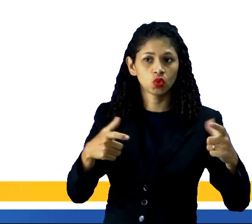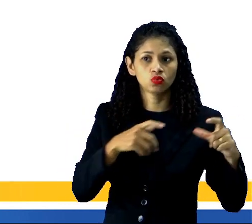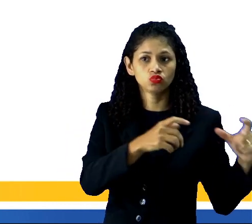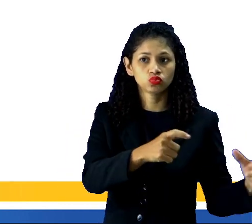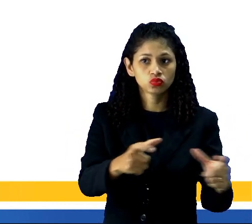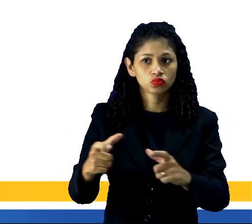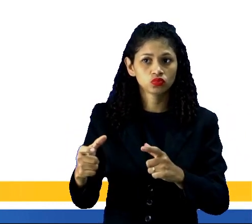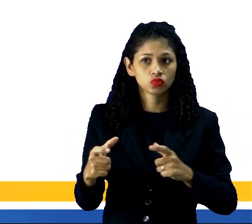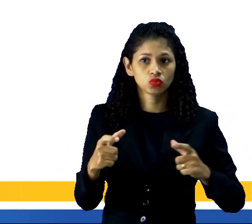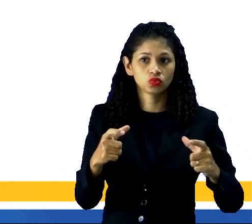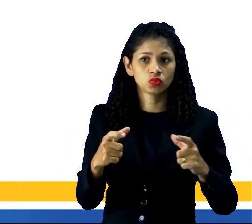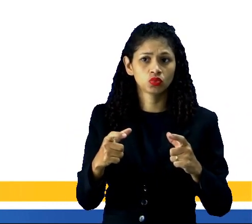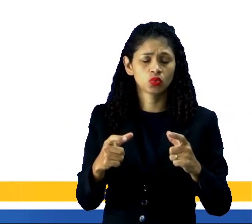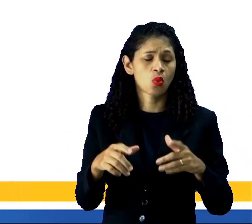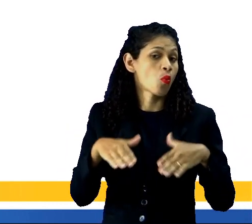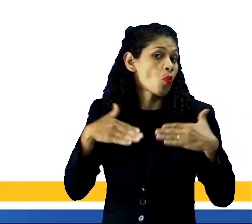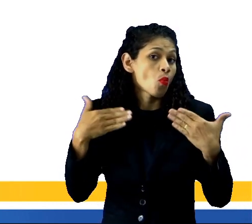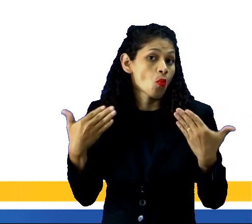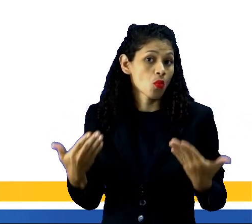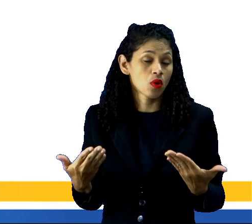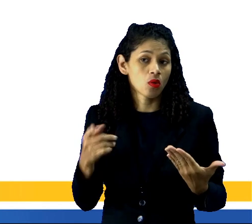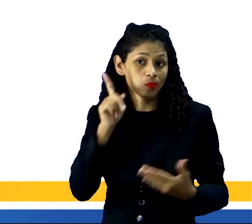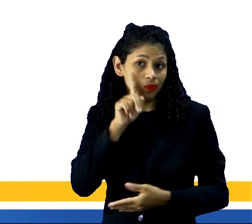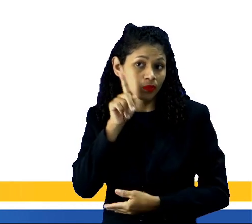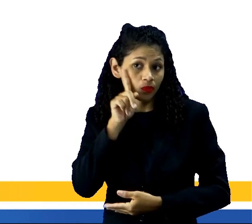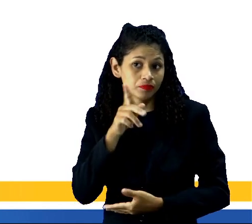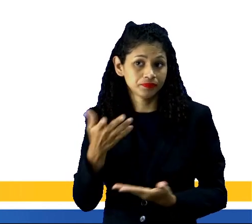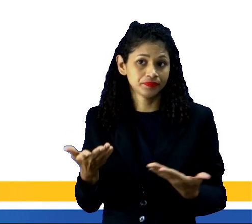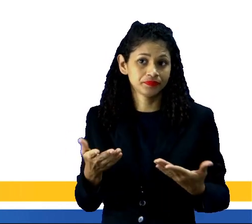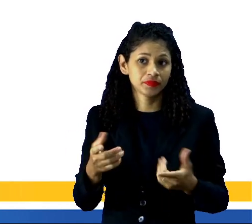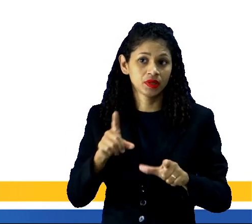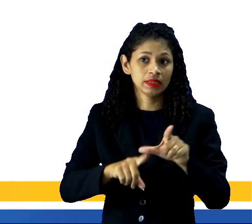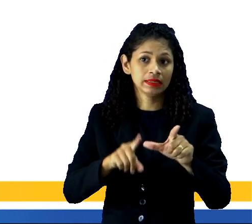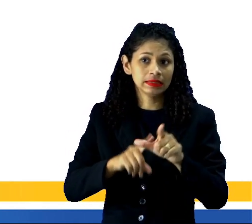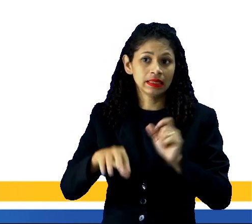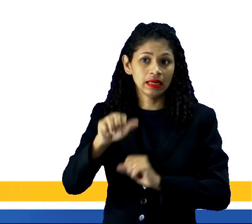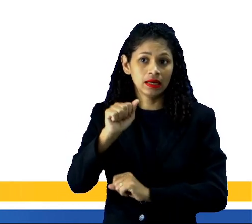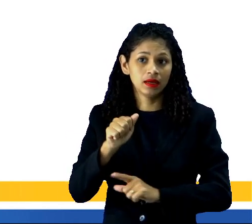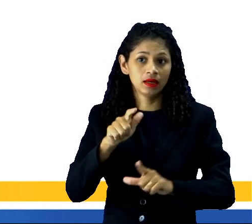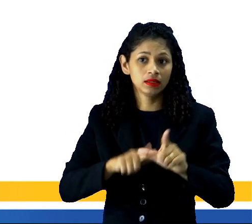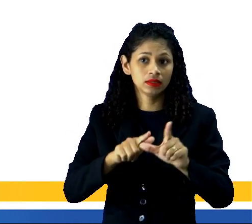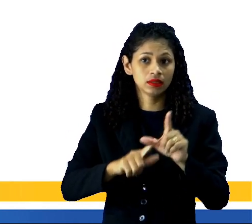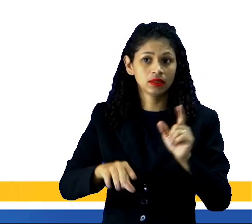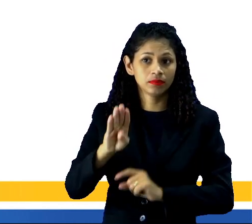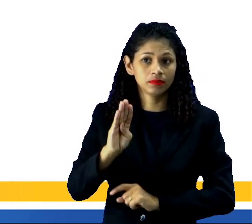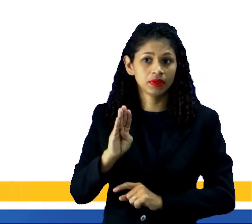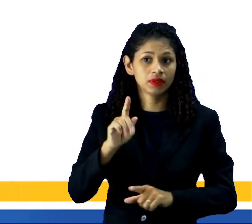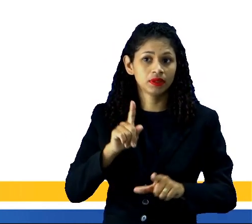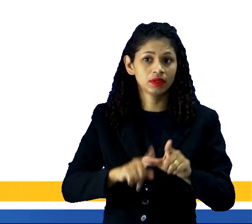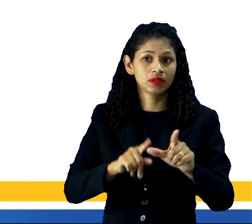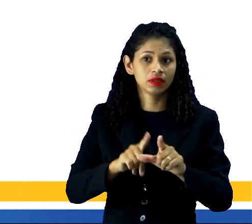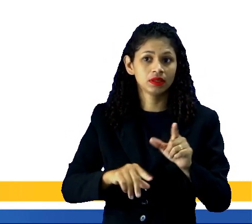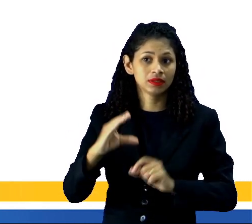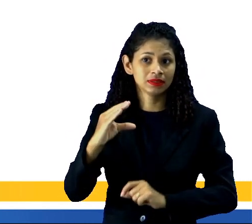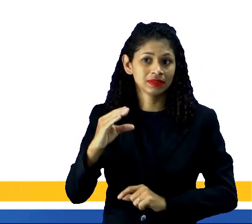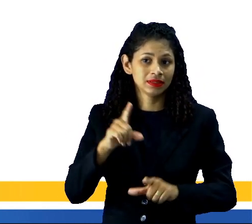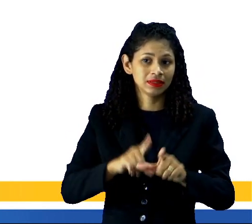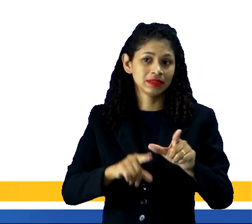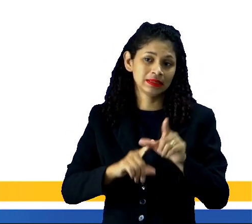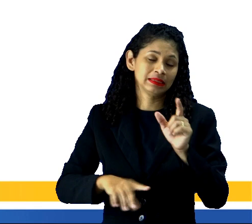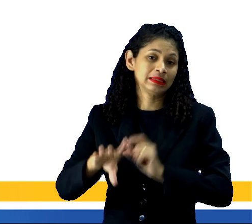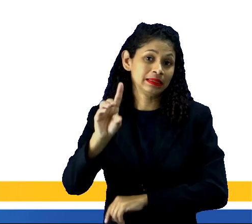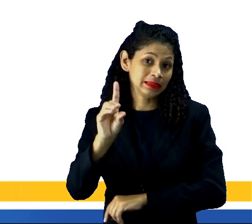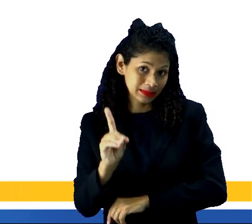era: letra A, a Espanha; letra B, a França; letra C, a Inglaterra; ou letra D,